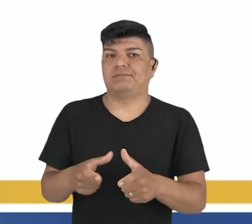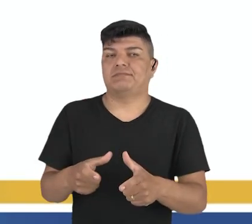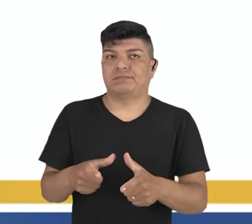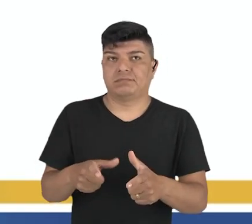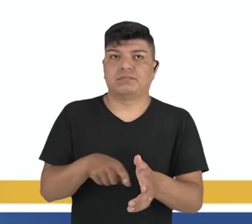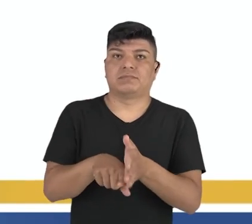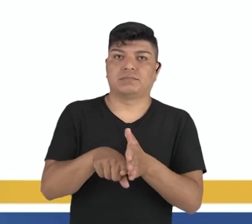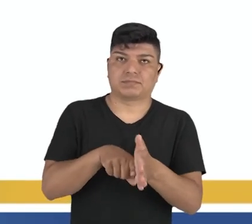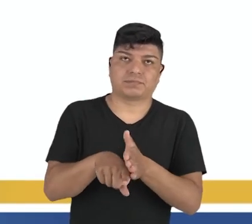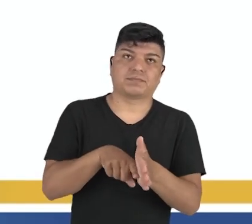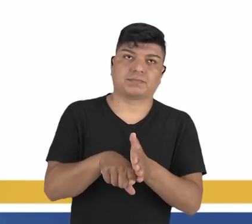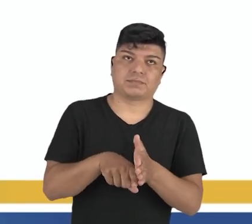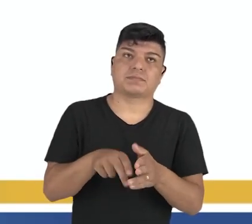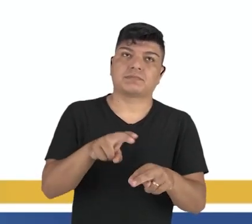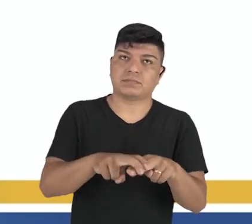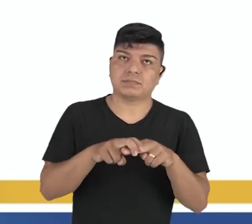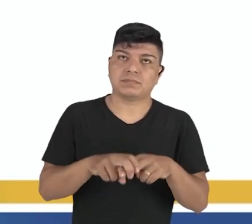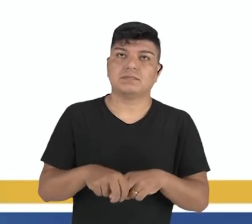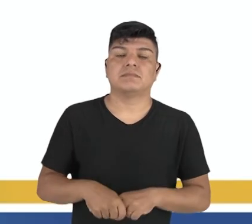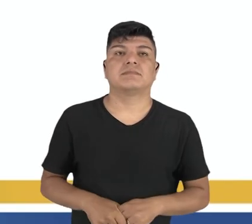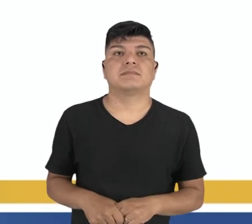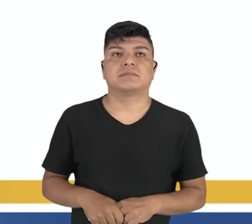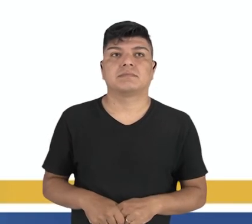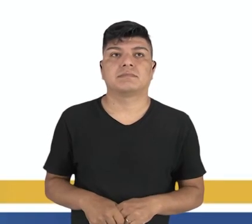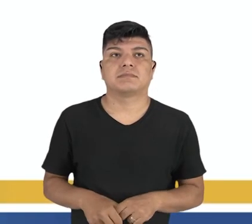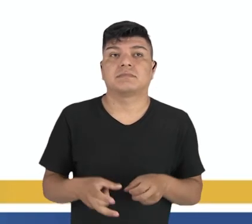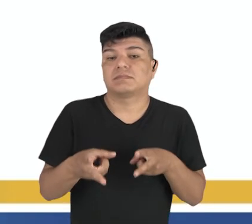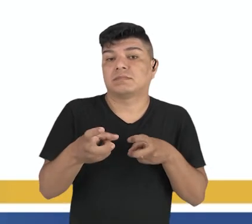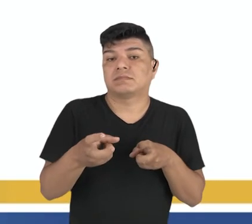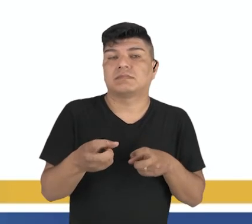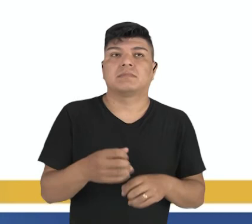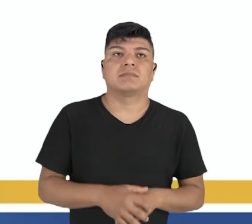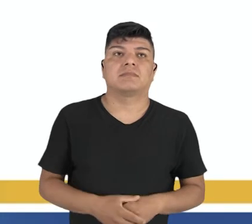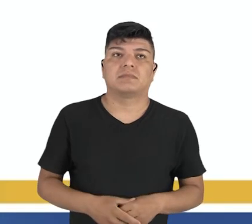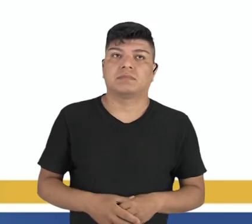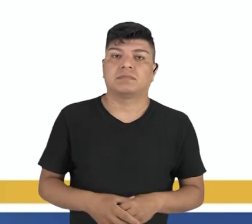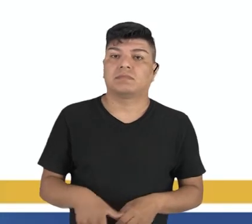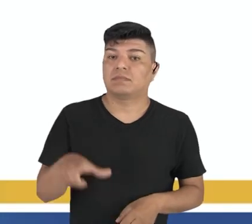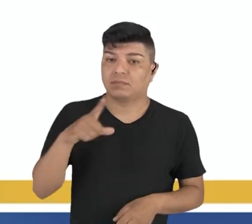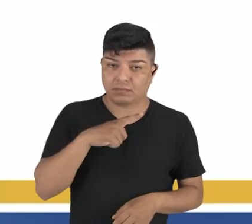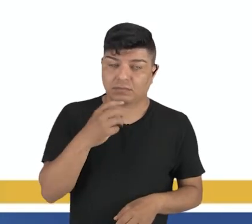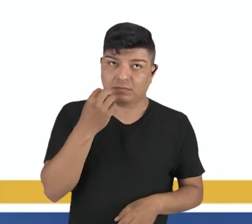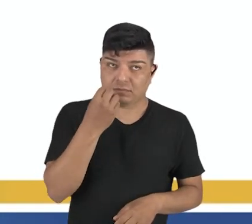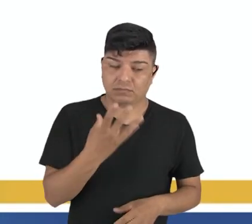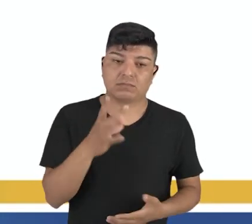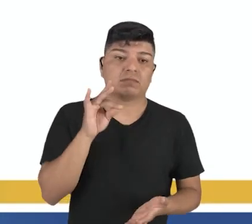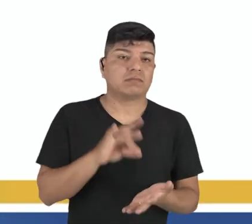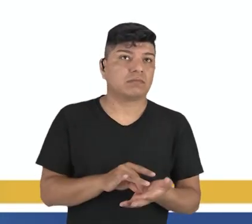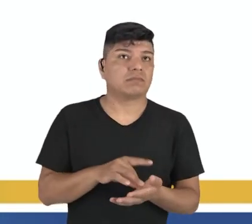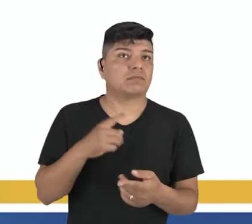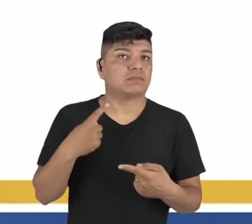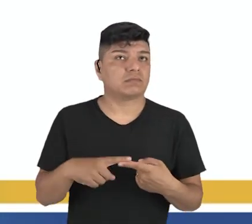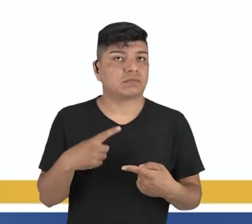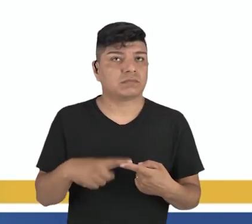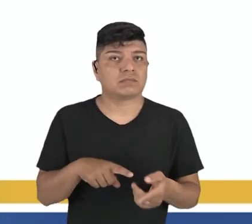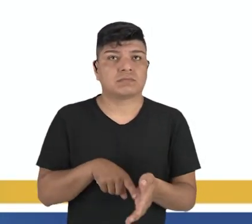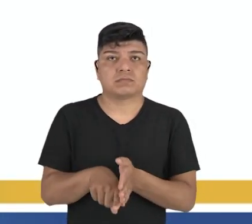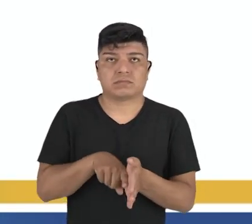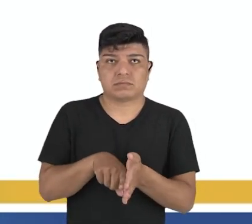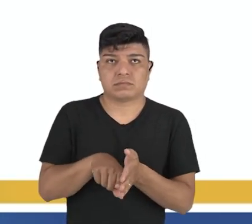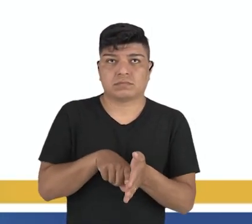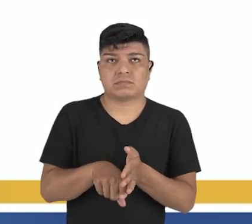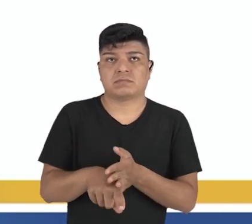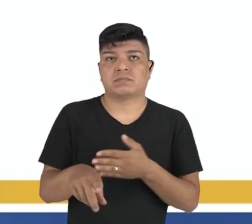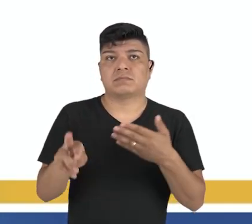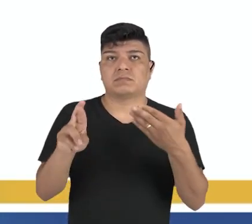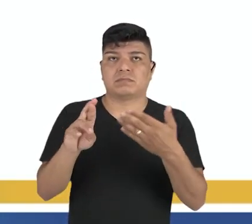pesquisa lá, aí vai aparecer. E aí nós vamos identificar o quê? Que ela tem uma boa credibilidade. Pois ao fazer a